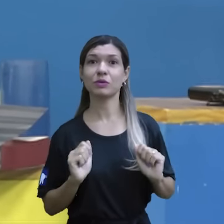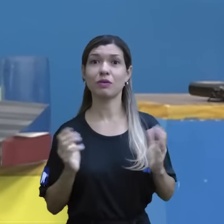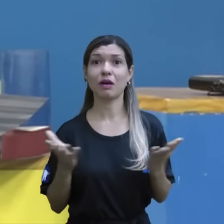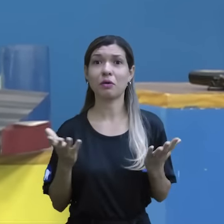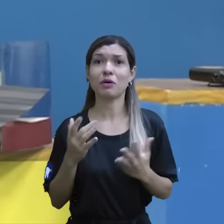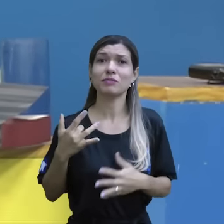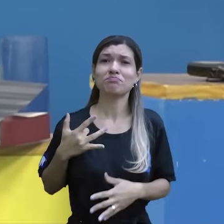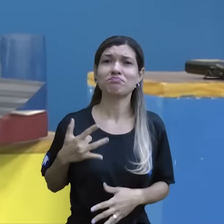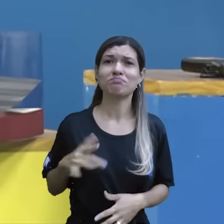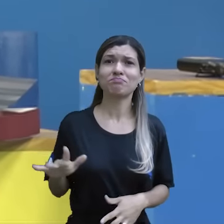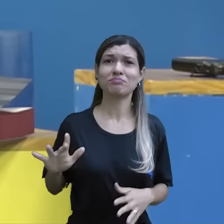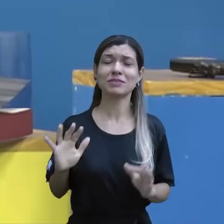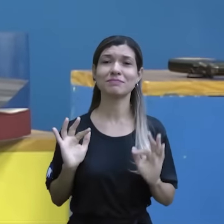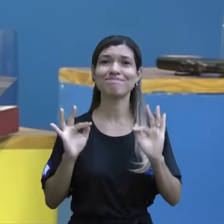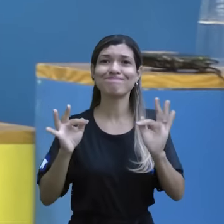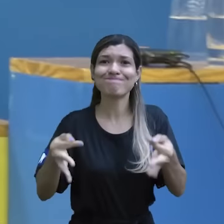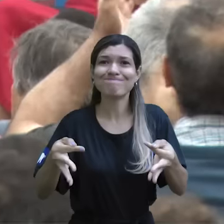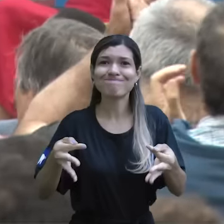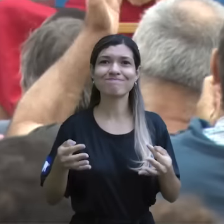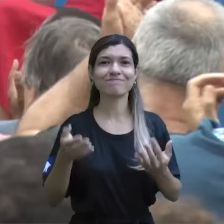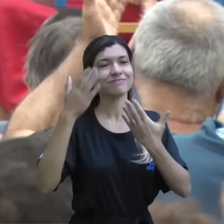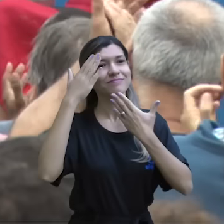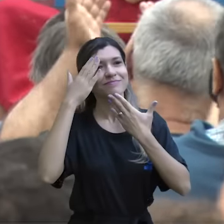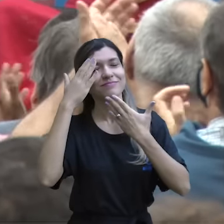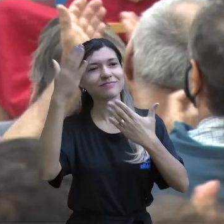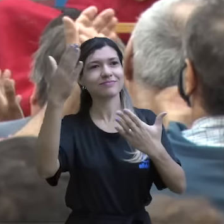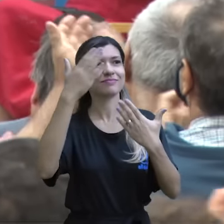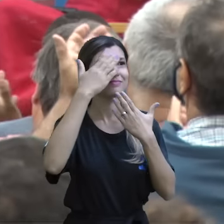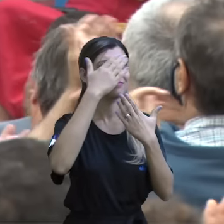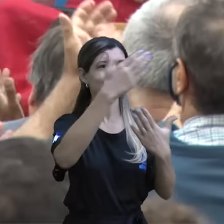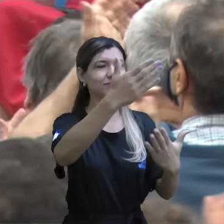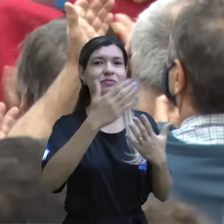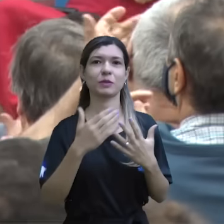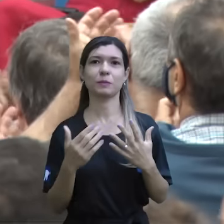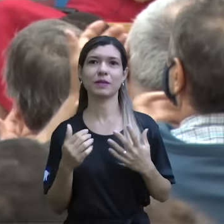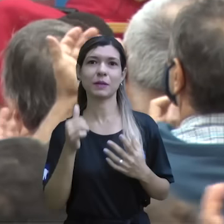maravilhosas. Obrigada a esse público. Né? Vamos aplaudir as duas.